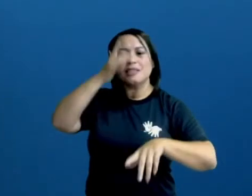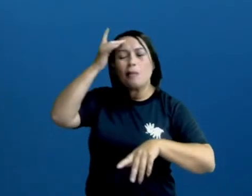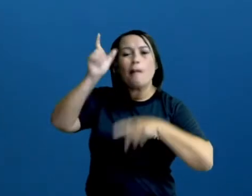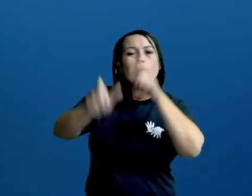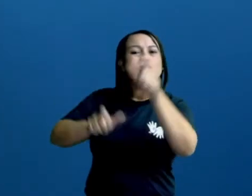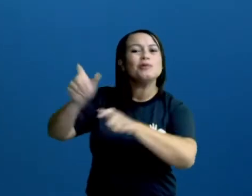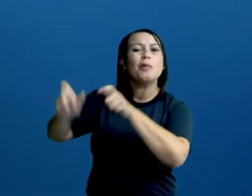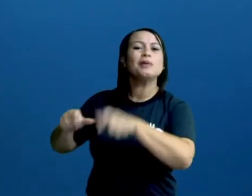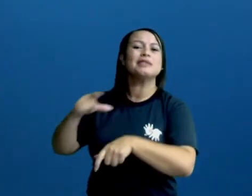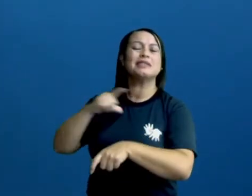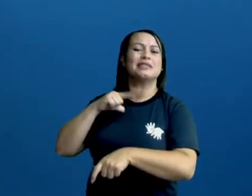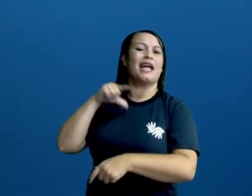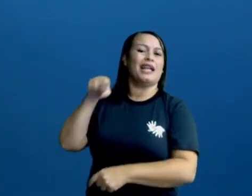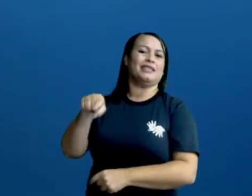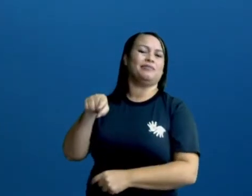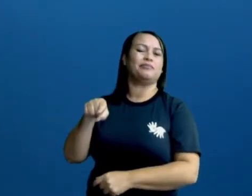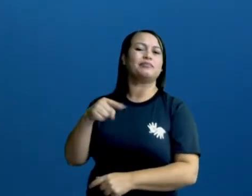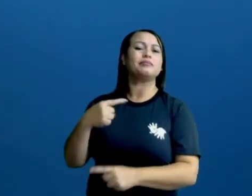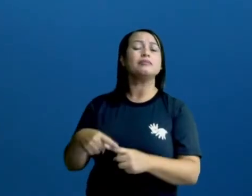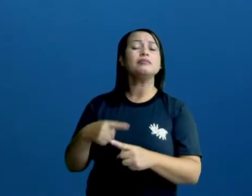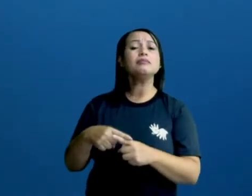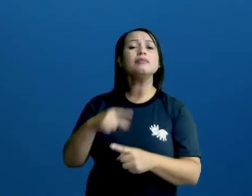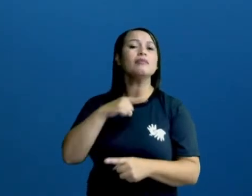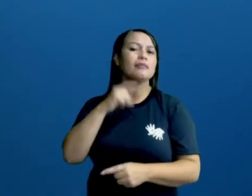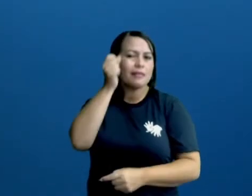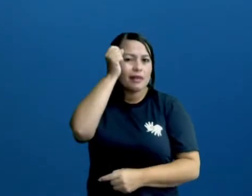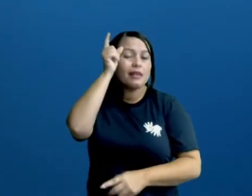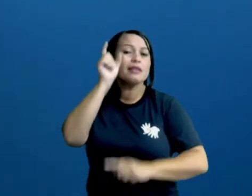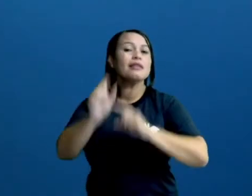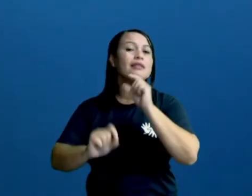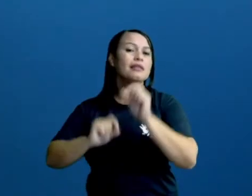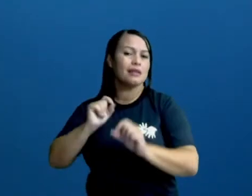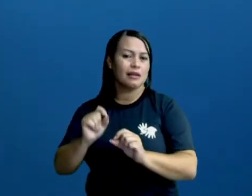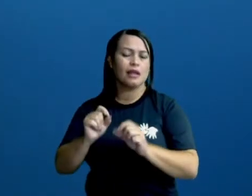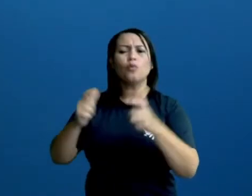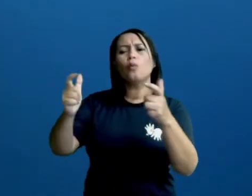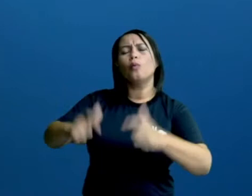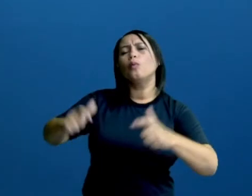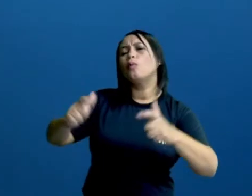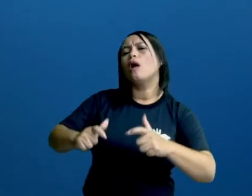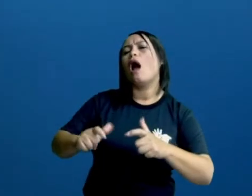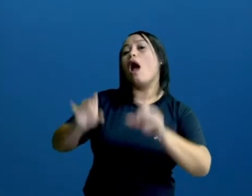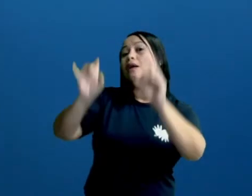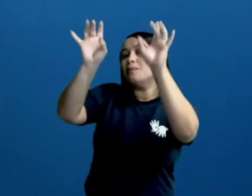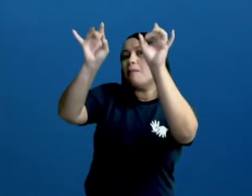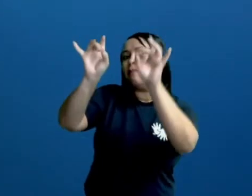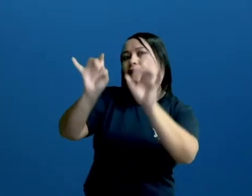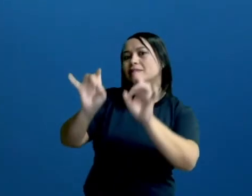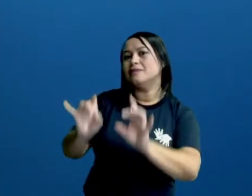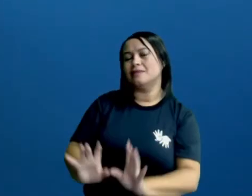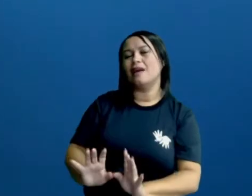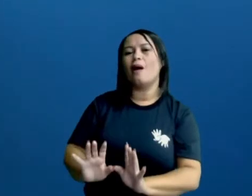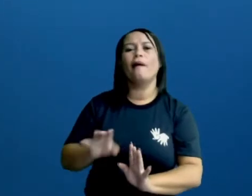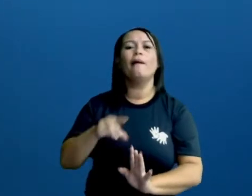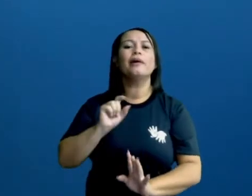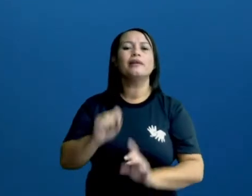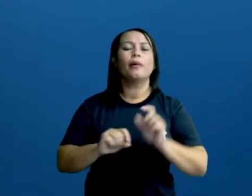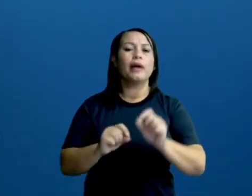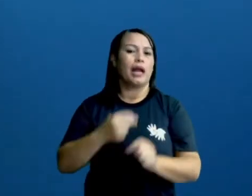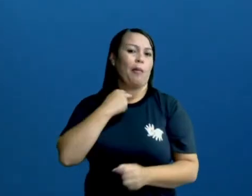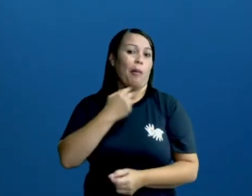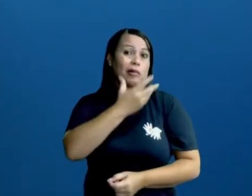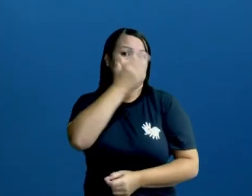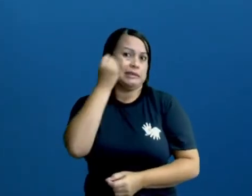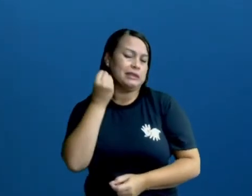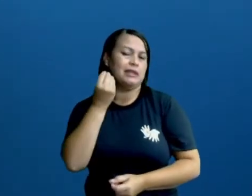ali. Ou quem está ali tem essa ideia de um lugar especial. Então, não esqueçam